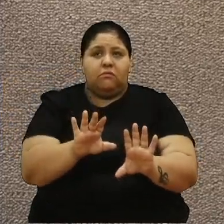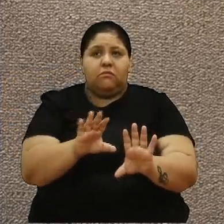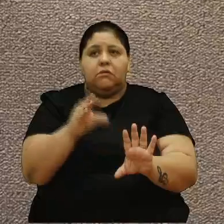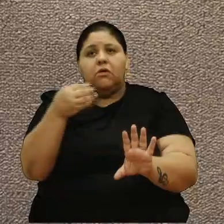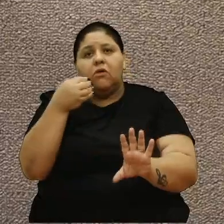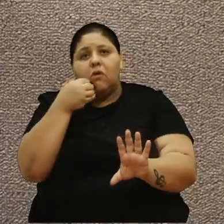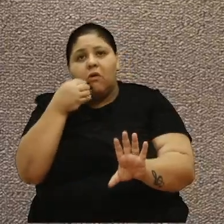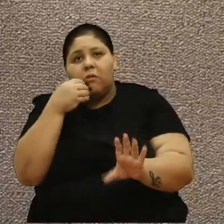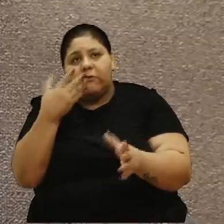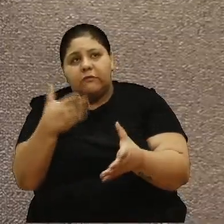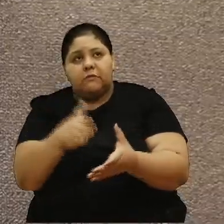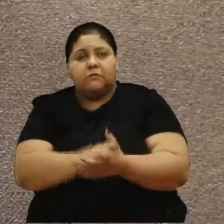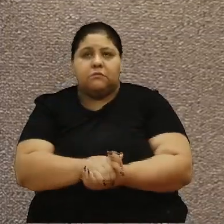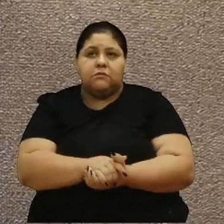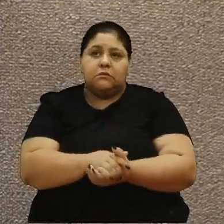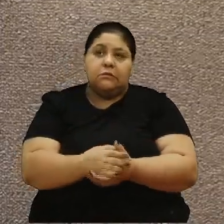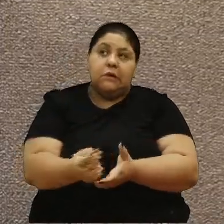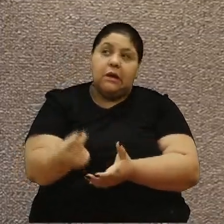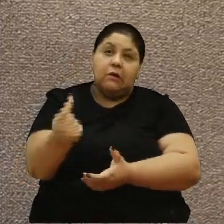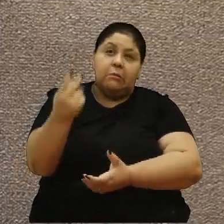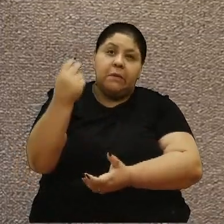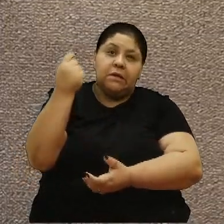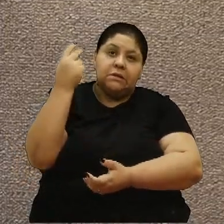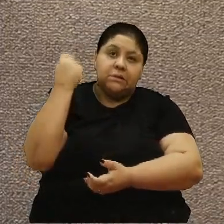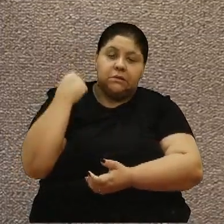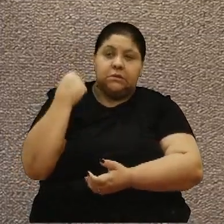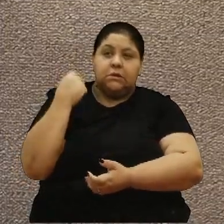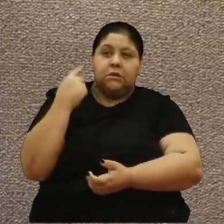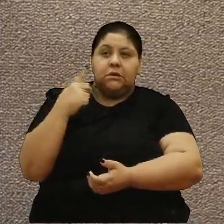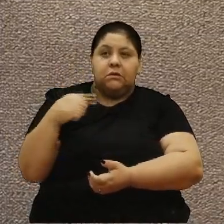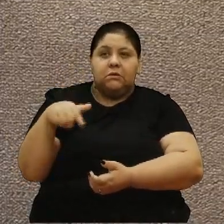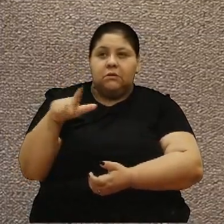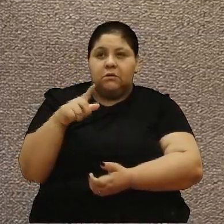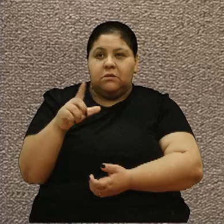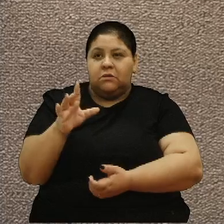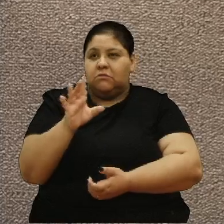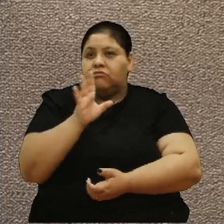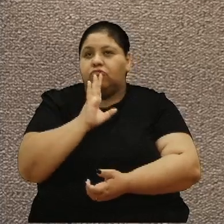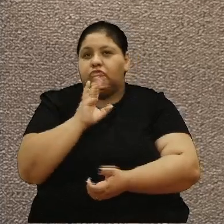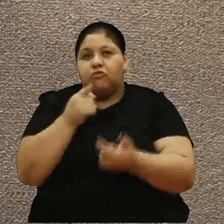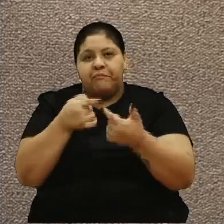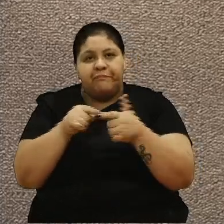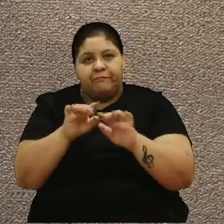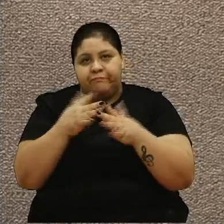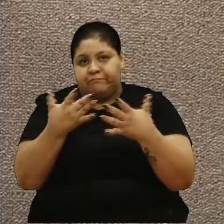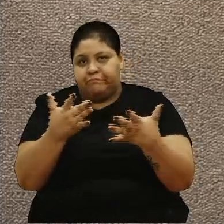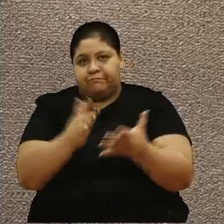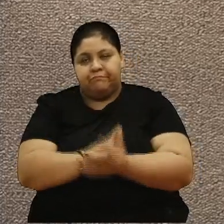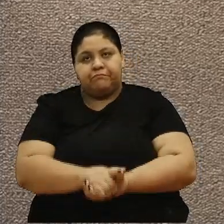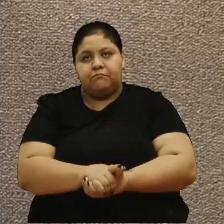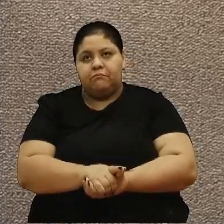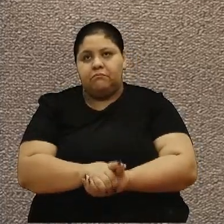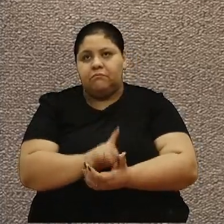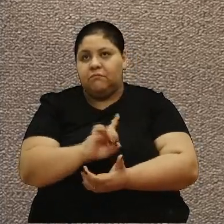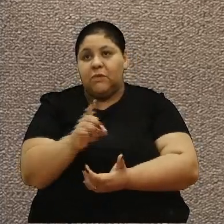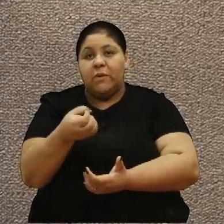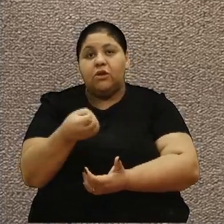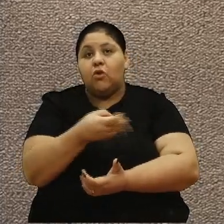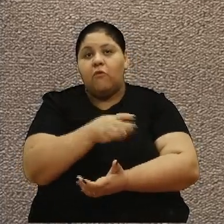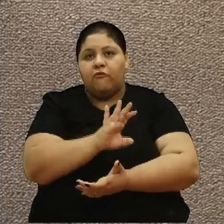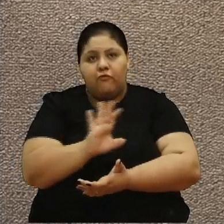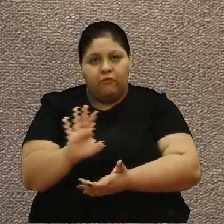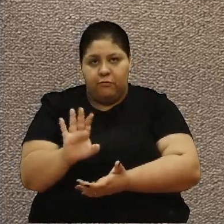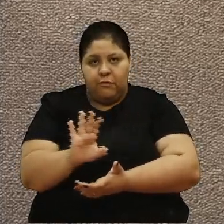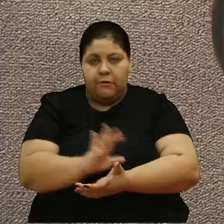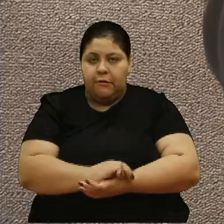Óbvio que talvez no passado a gente não conhece, mas, enfim, não é uma situação nova. Não